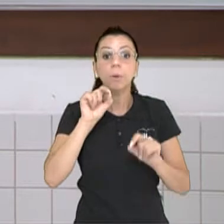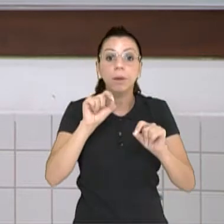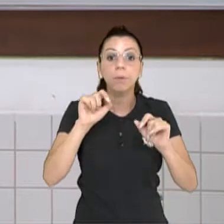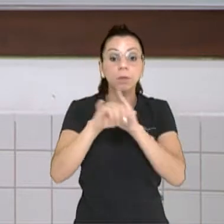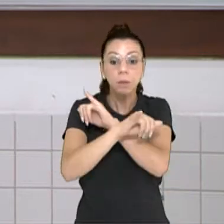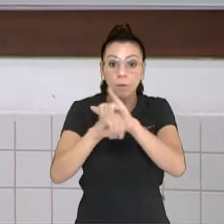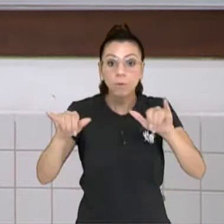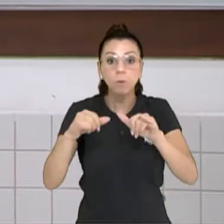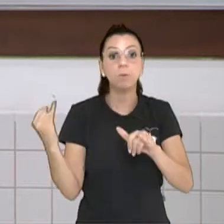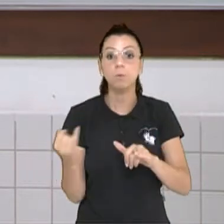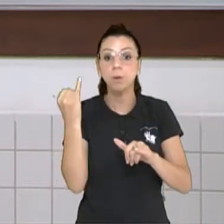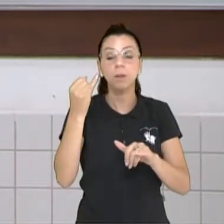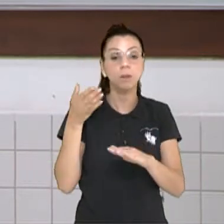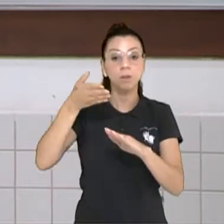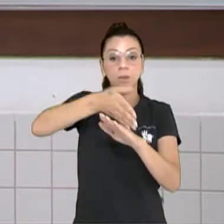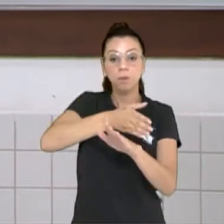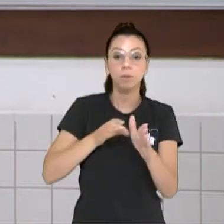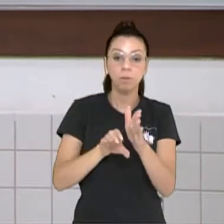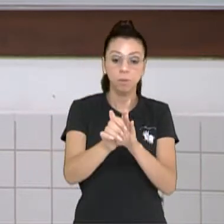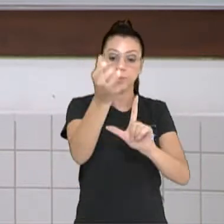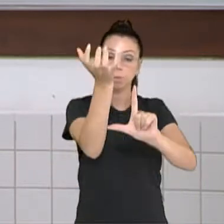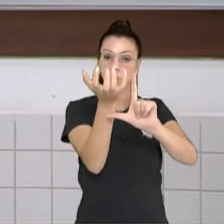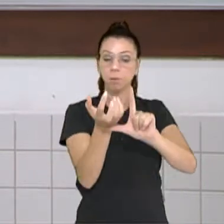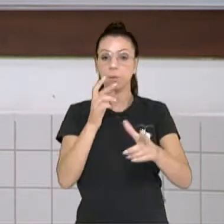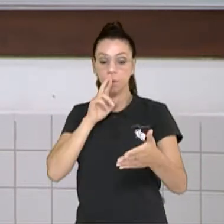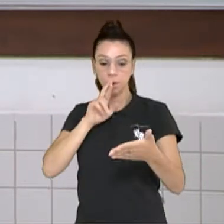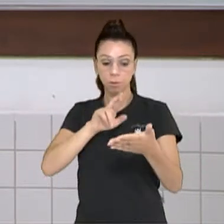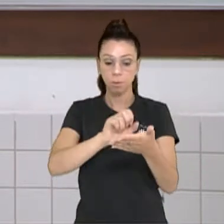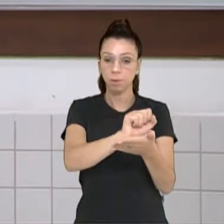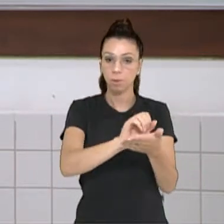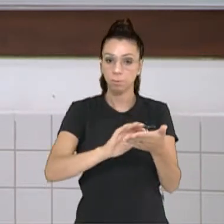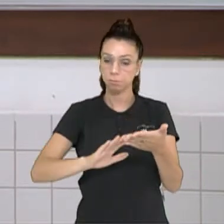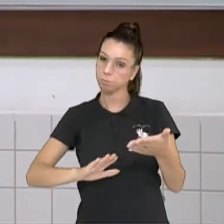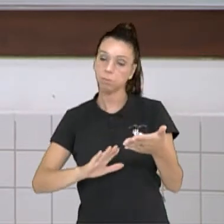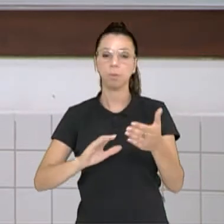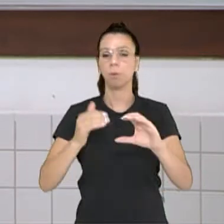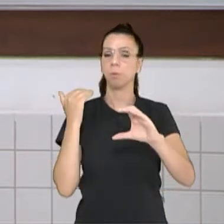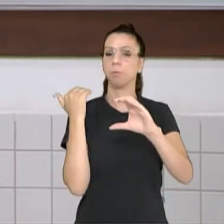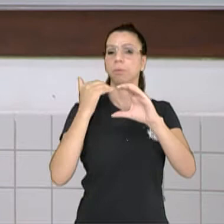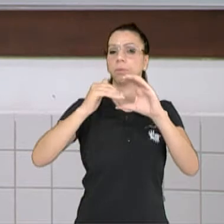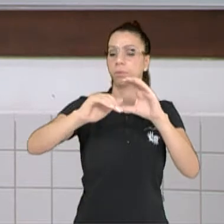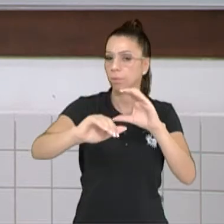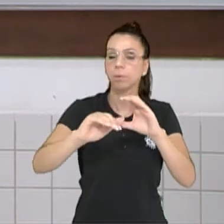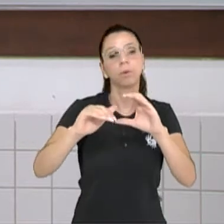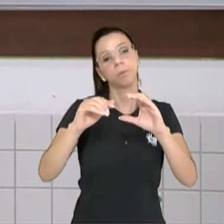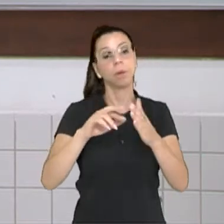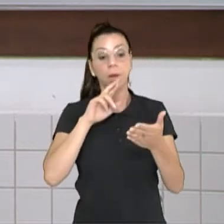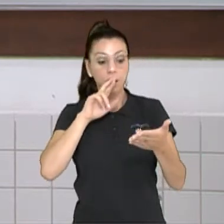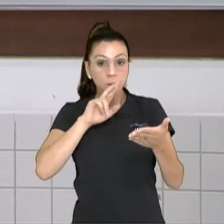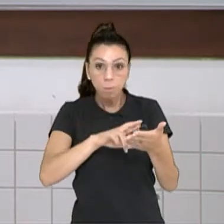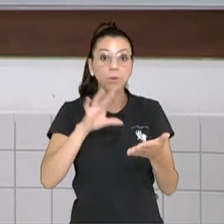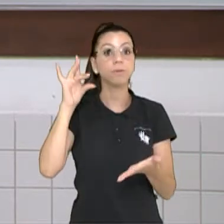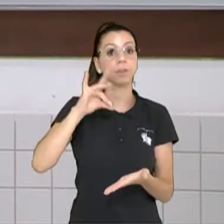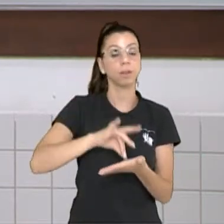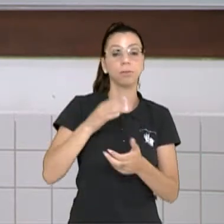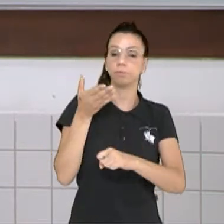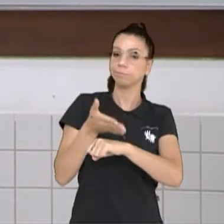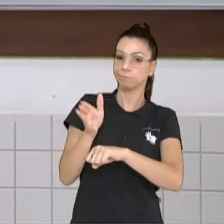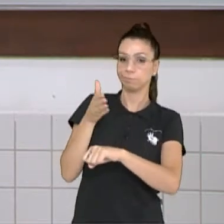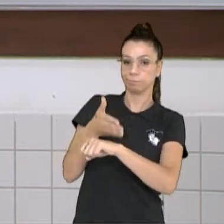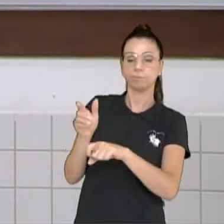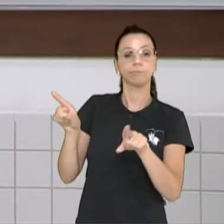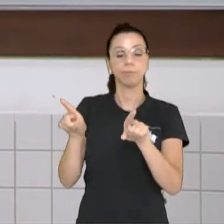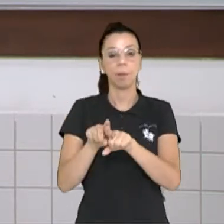acessar a plataforma do Class e marcar as suas atividades como realizadas para que você faça as atividades, pratique o que foi dado em aula e